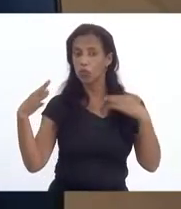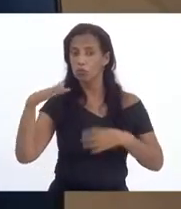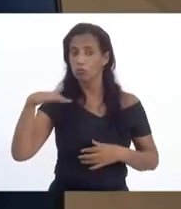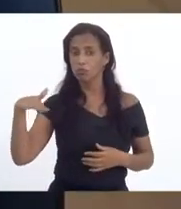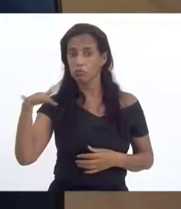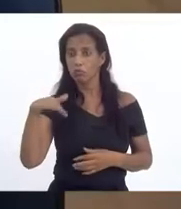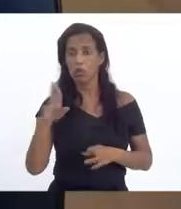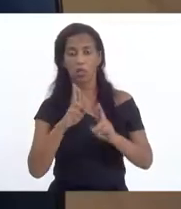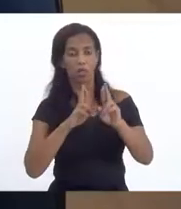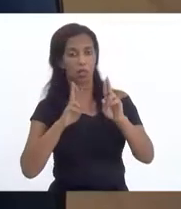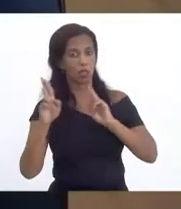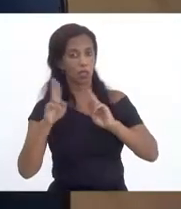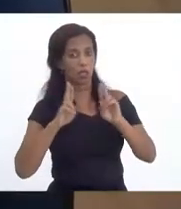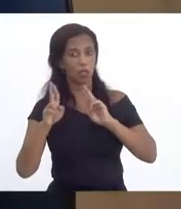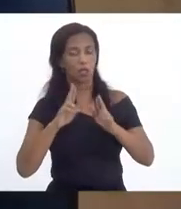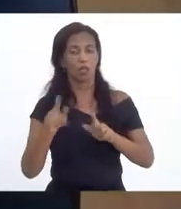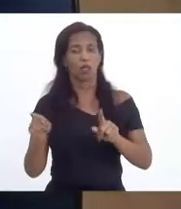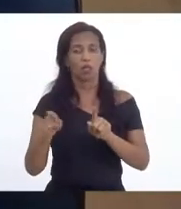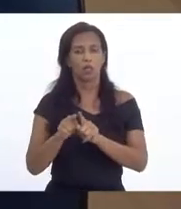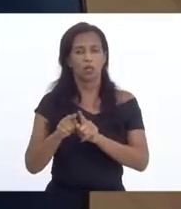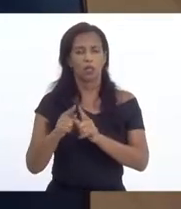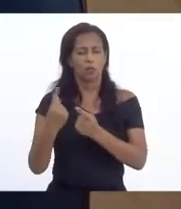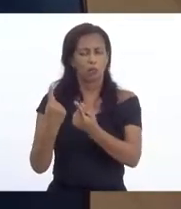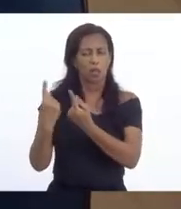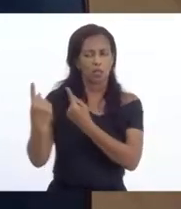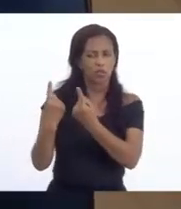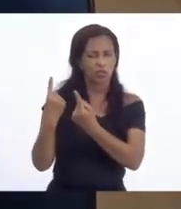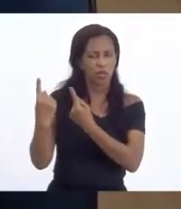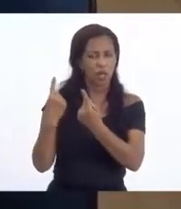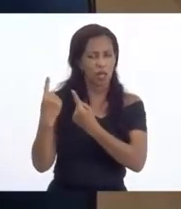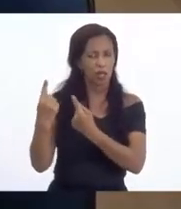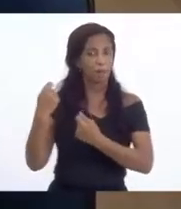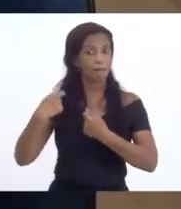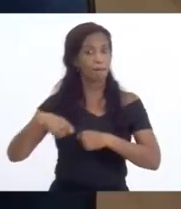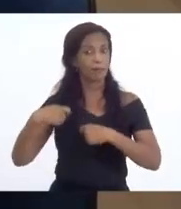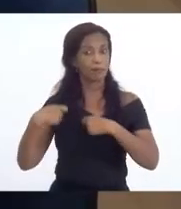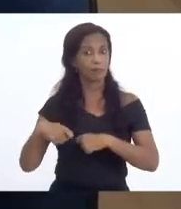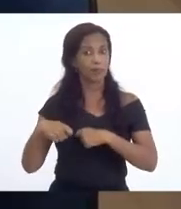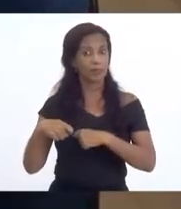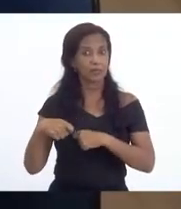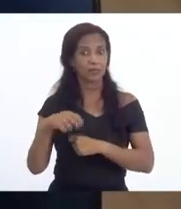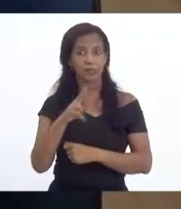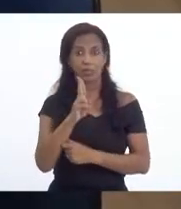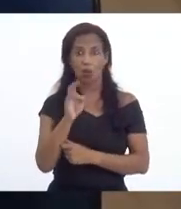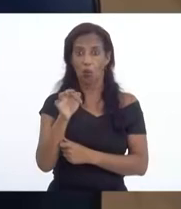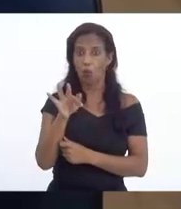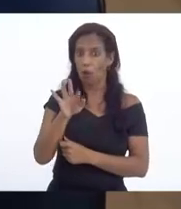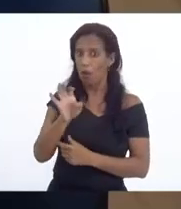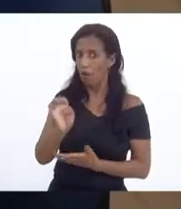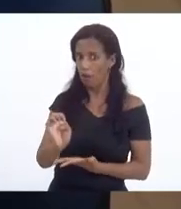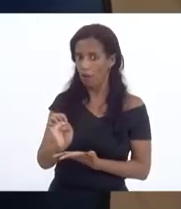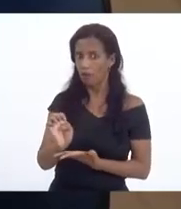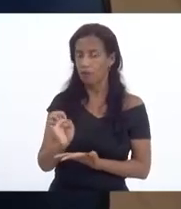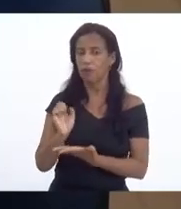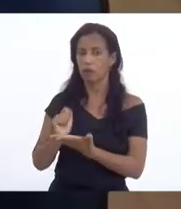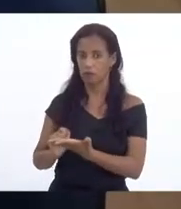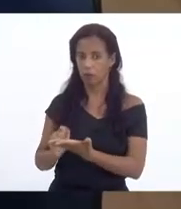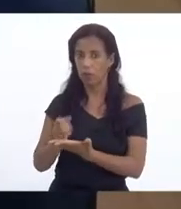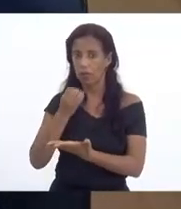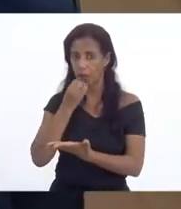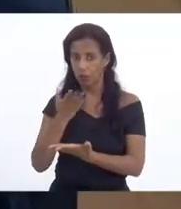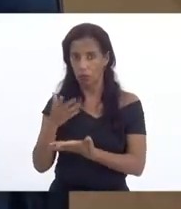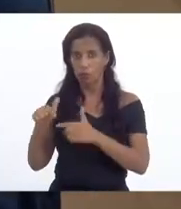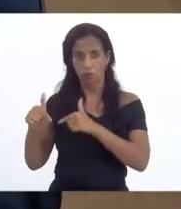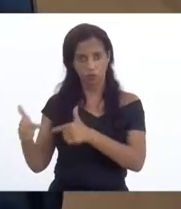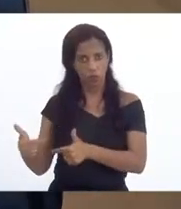em relação à questão das estradas vicinais, tem que ser feito via o ENF. E é bom que seja assim. Então, a gente